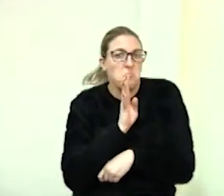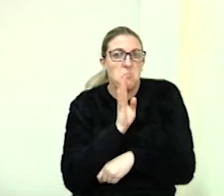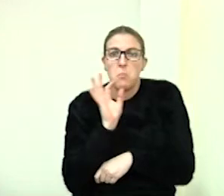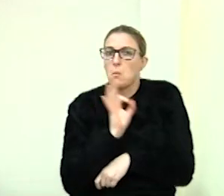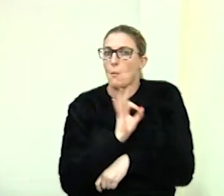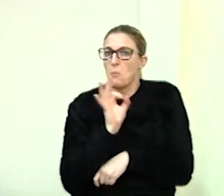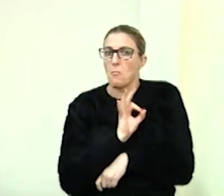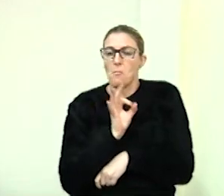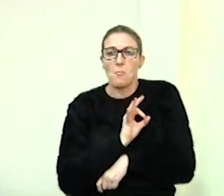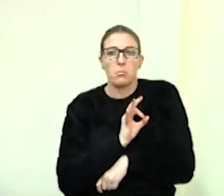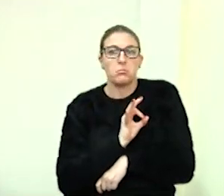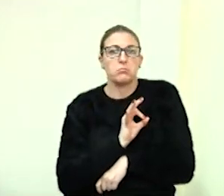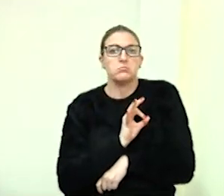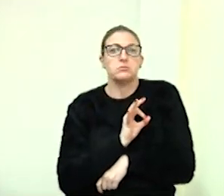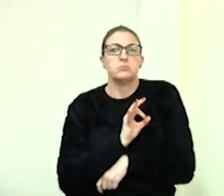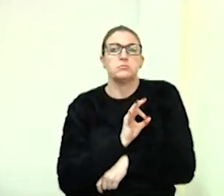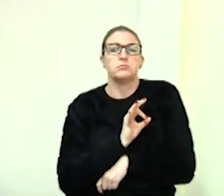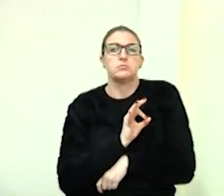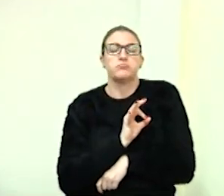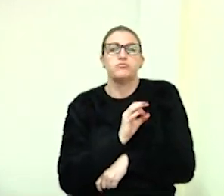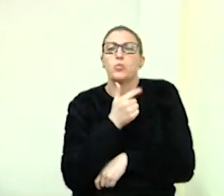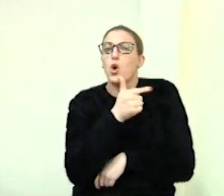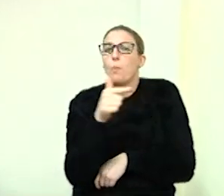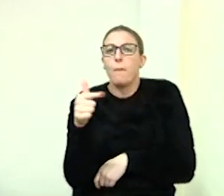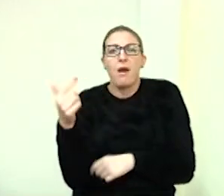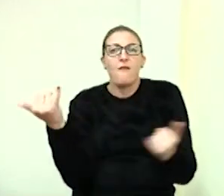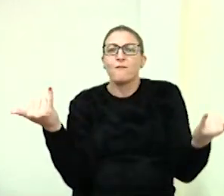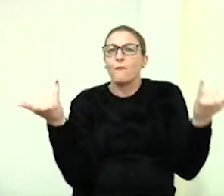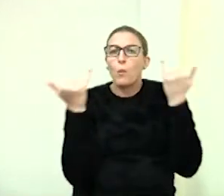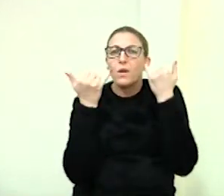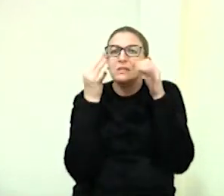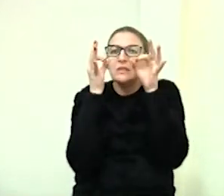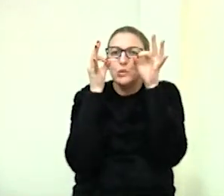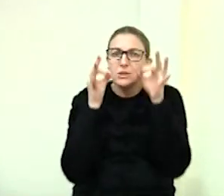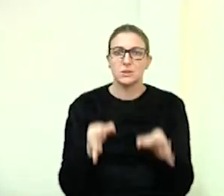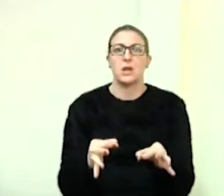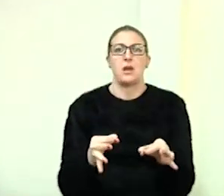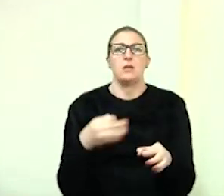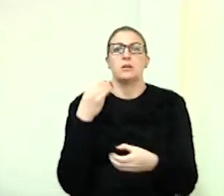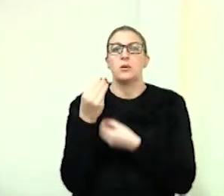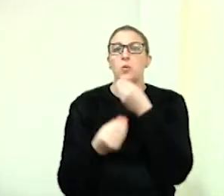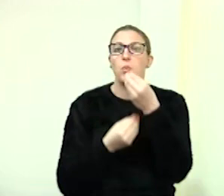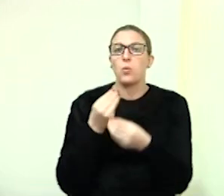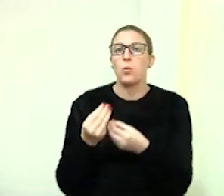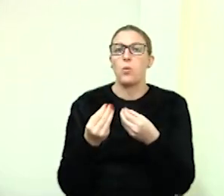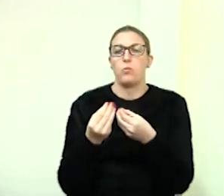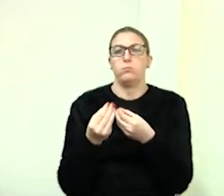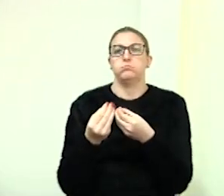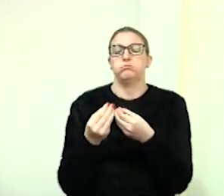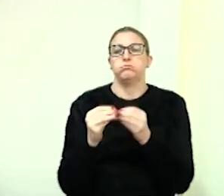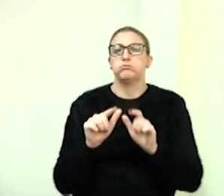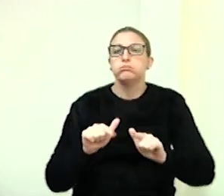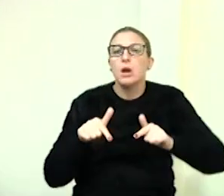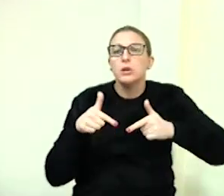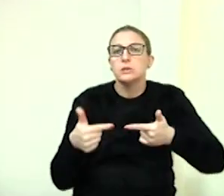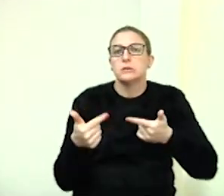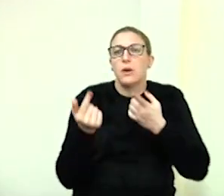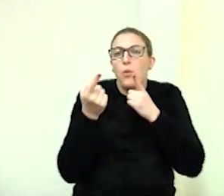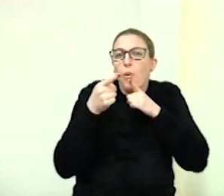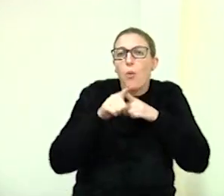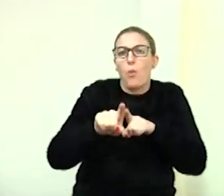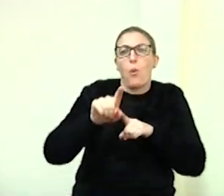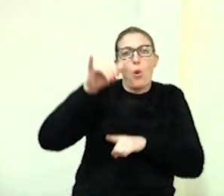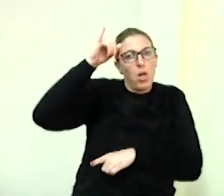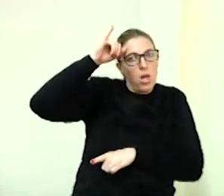se tem um diagnóstico certo ou preciso de que forma agir contra ele. a sociedade como um todo precisa